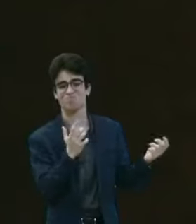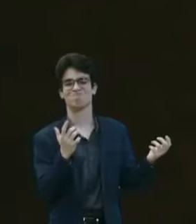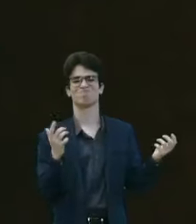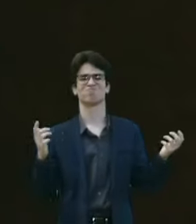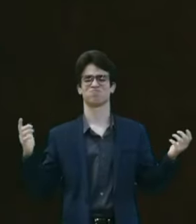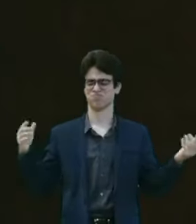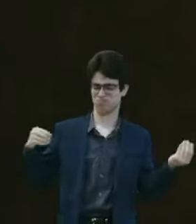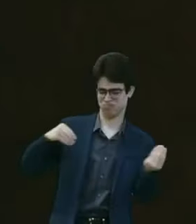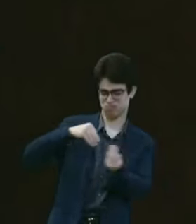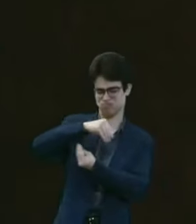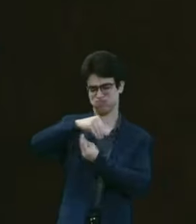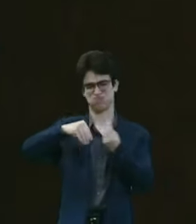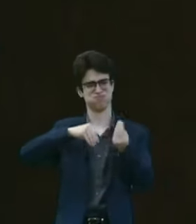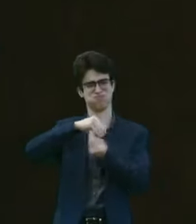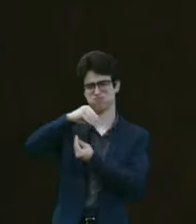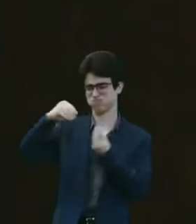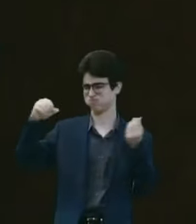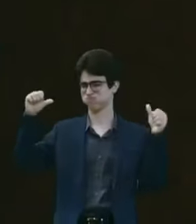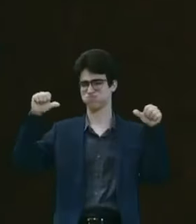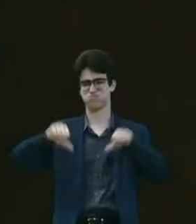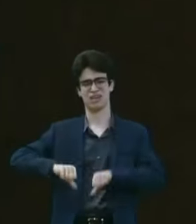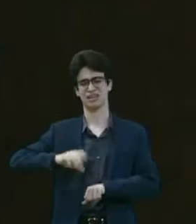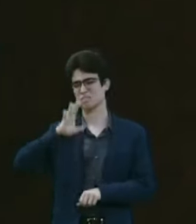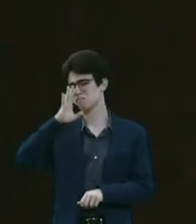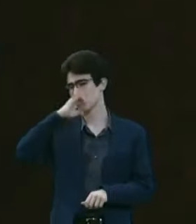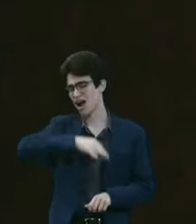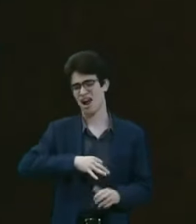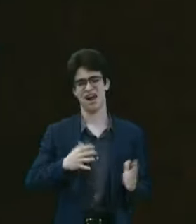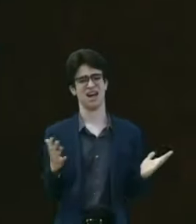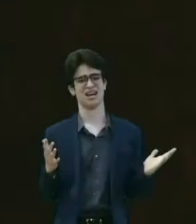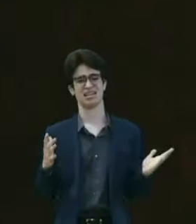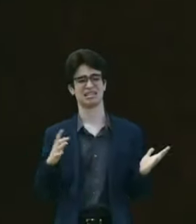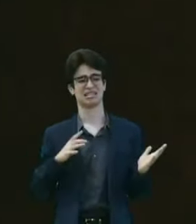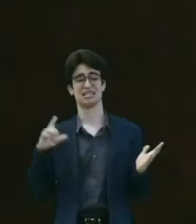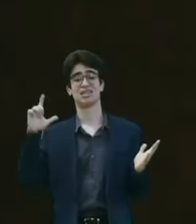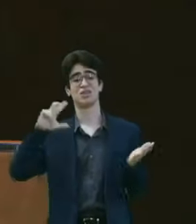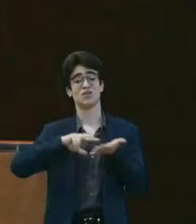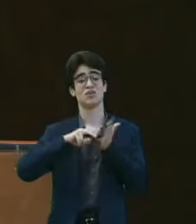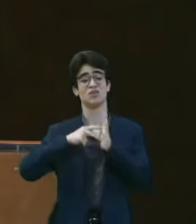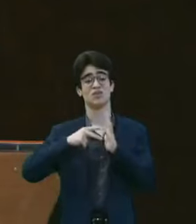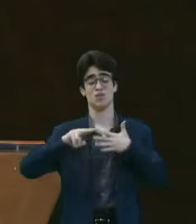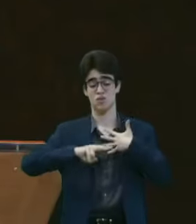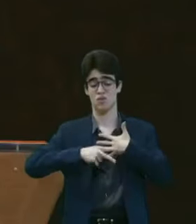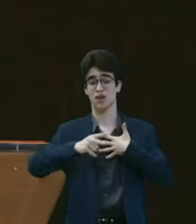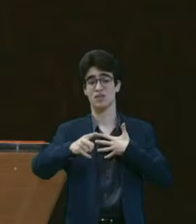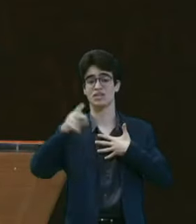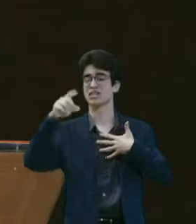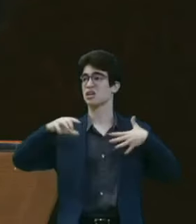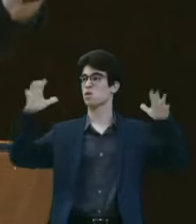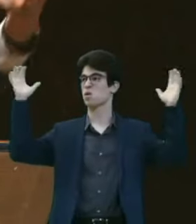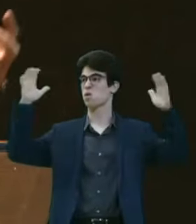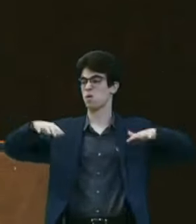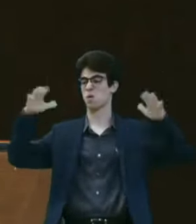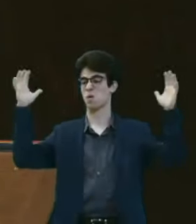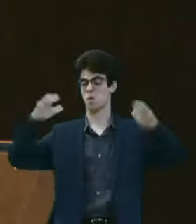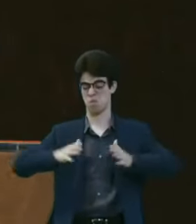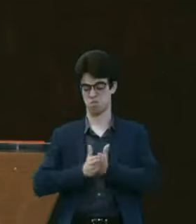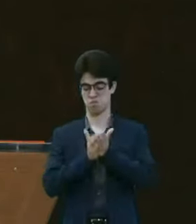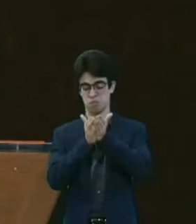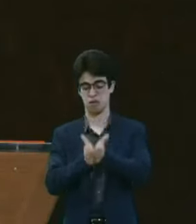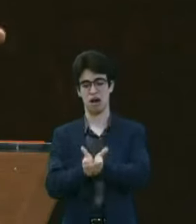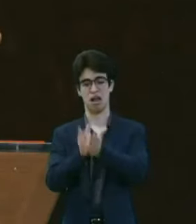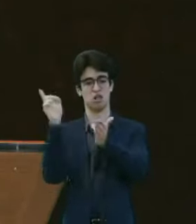a perversidade se espalha sobre a terra e vem o dilúvio. Uma sociedade